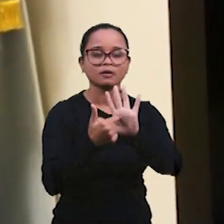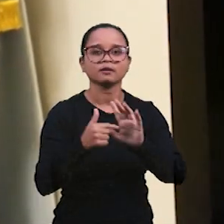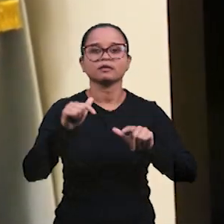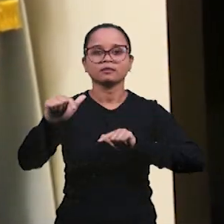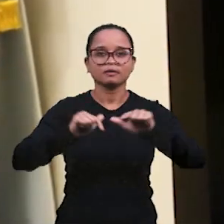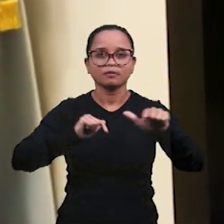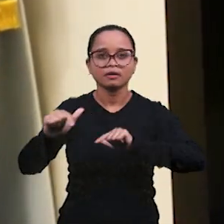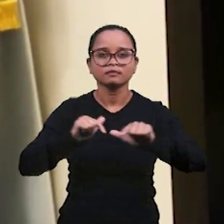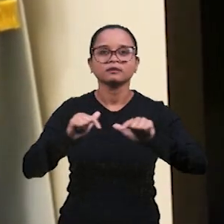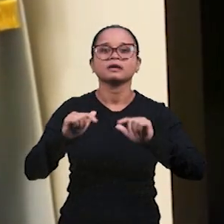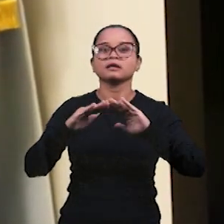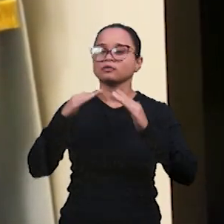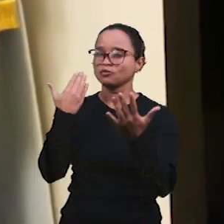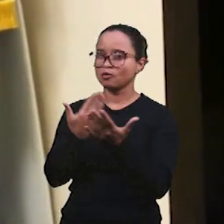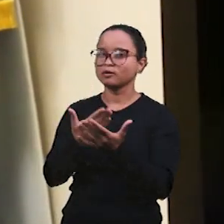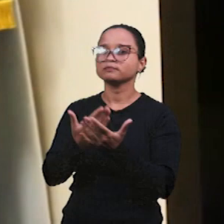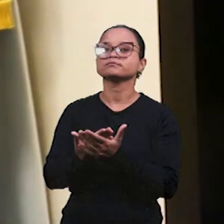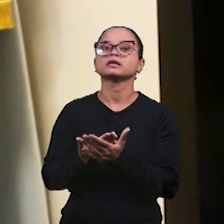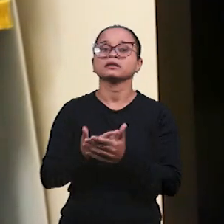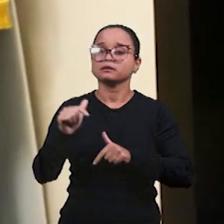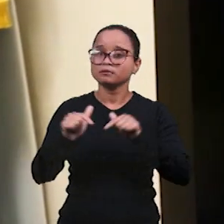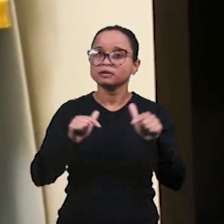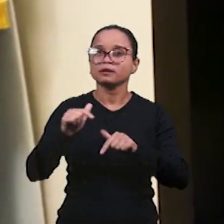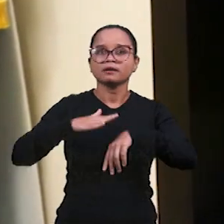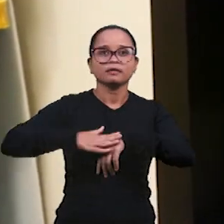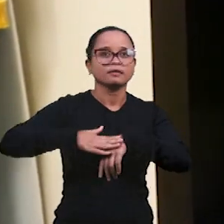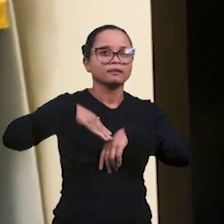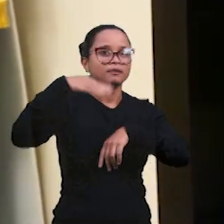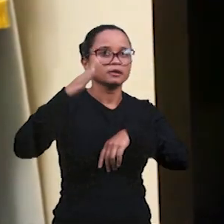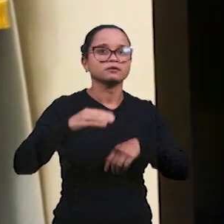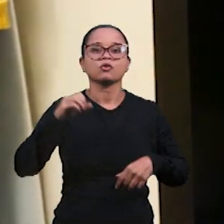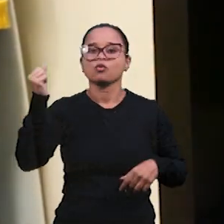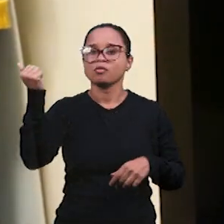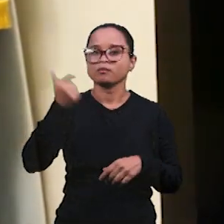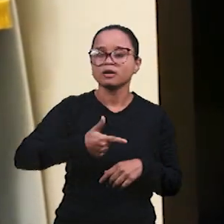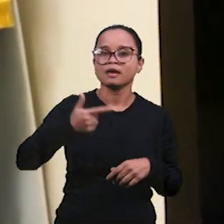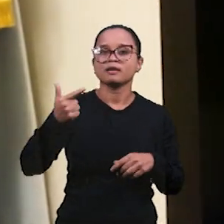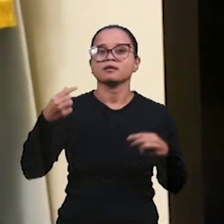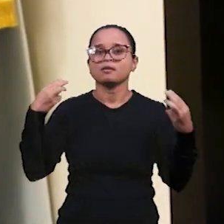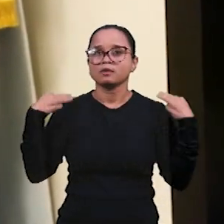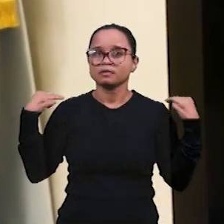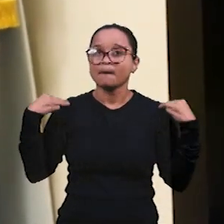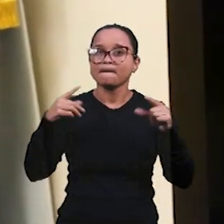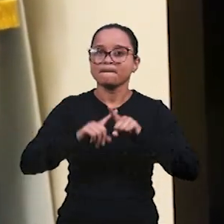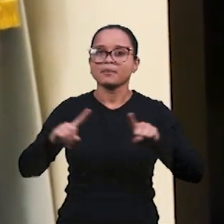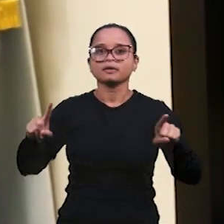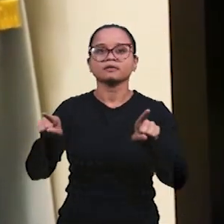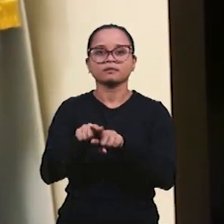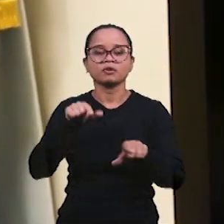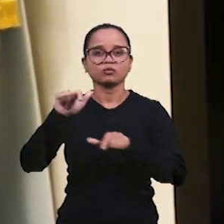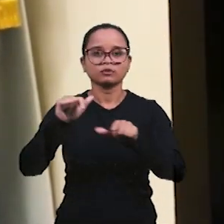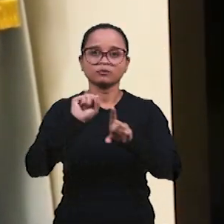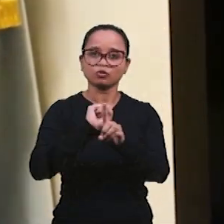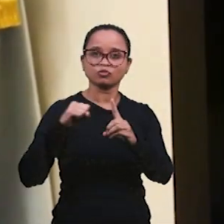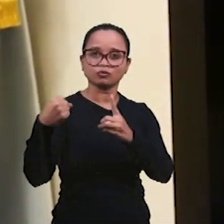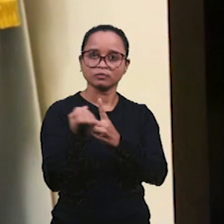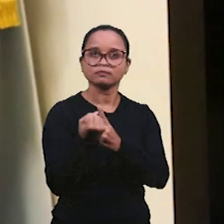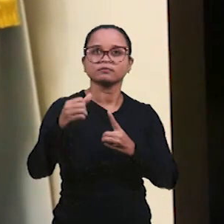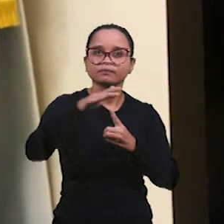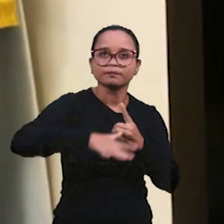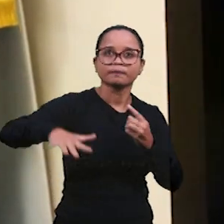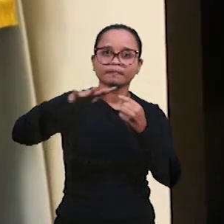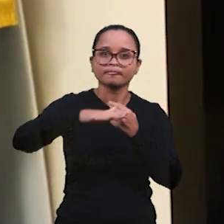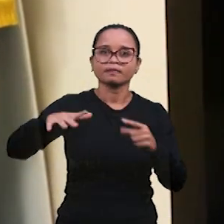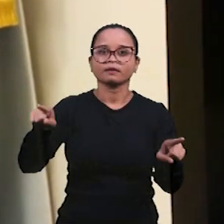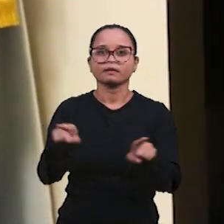escola realiza, que vai muito além da formação de marinheiros. A escola ela tem um trabalho social, voltado tanto para